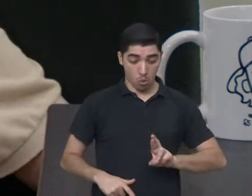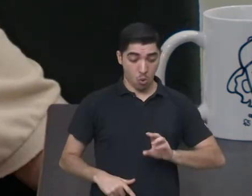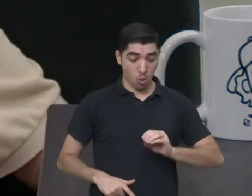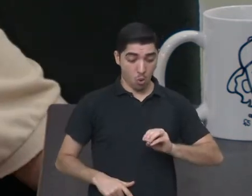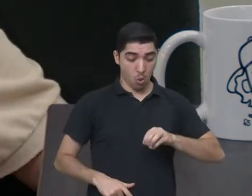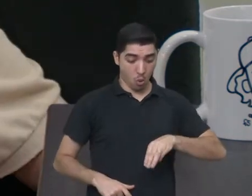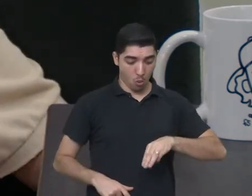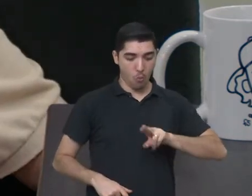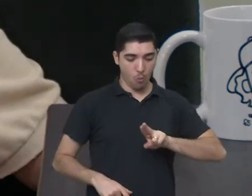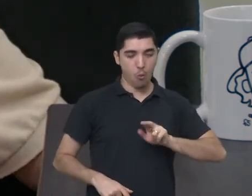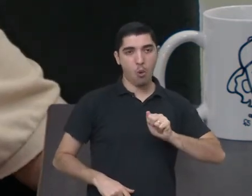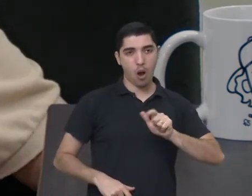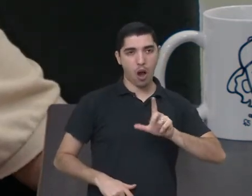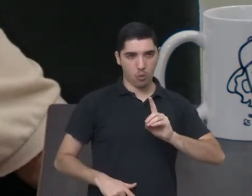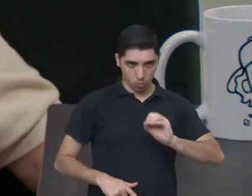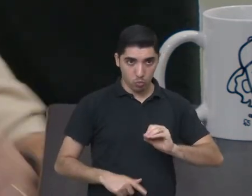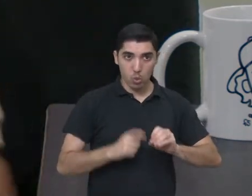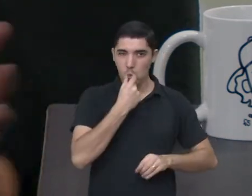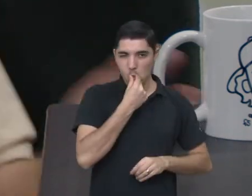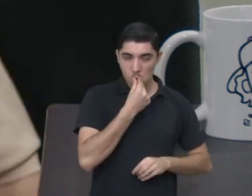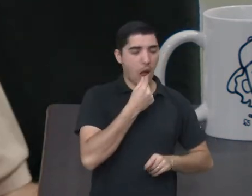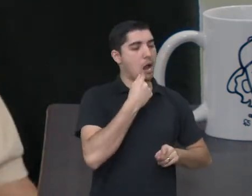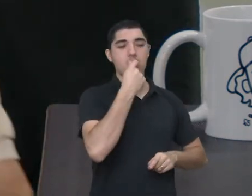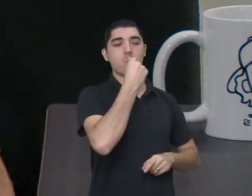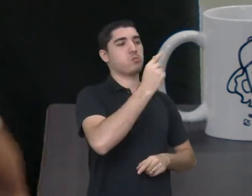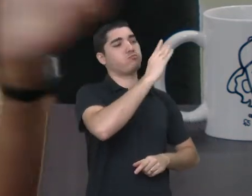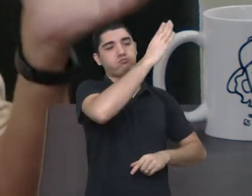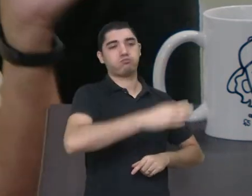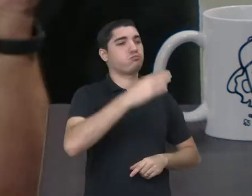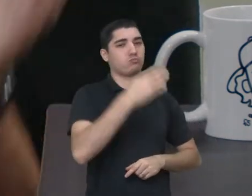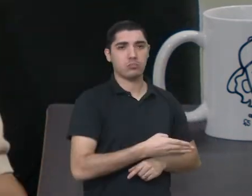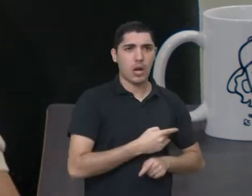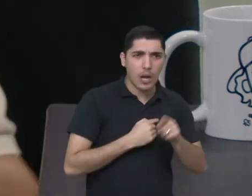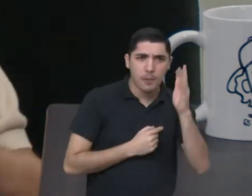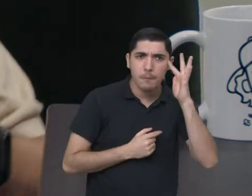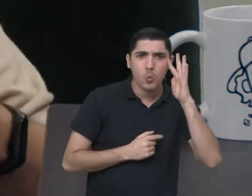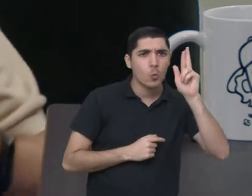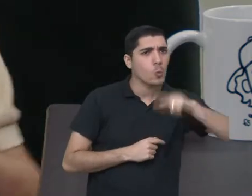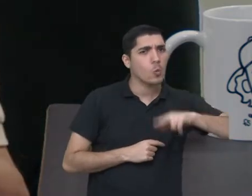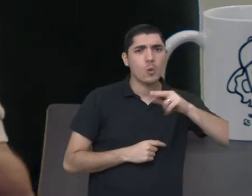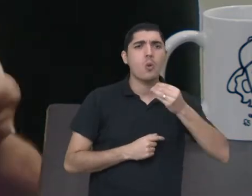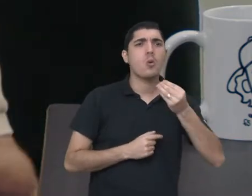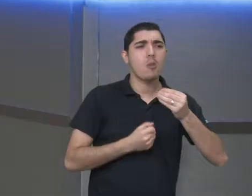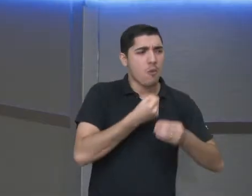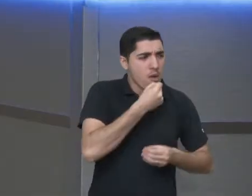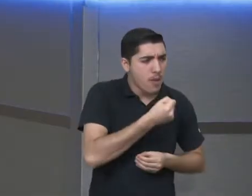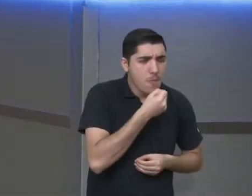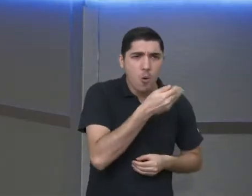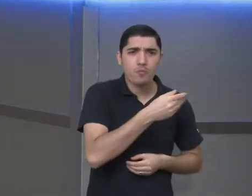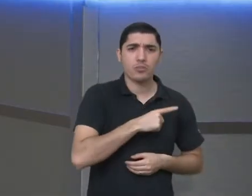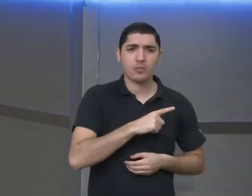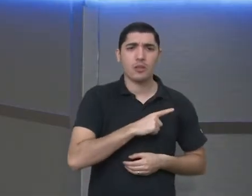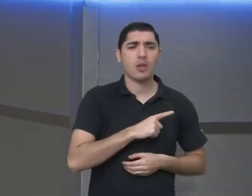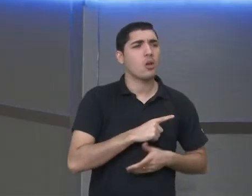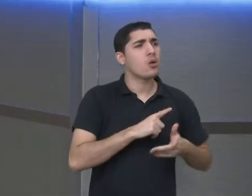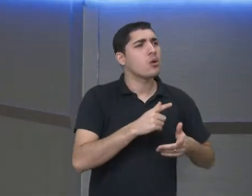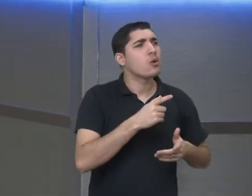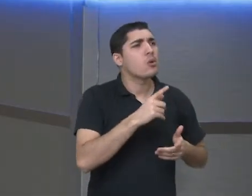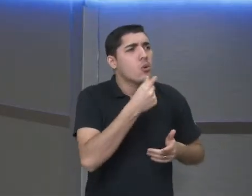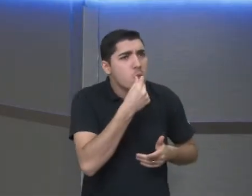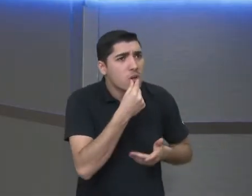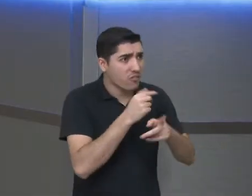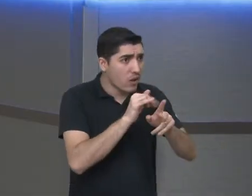e tal, passei apertado, rapaz. Como já entrei também em Rio Claro, uma partida entre Velo Clube e São José, a